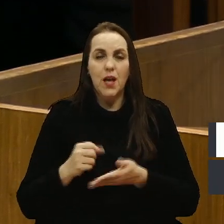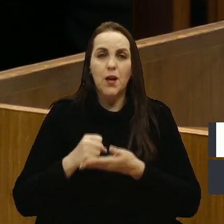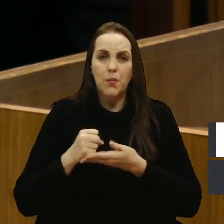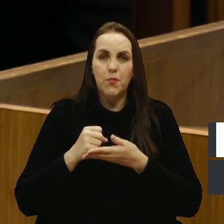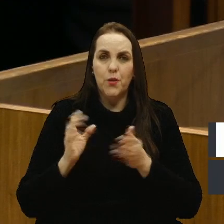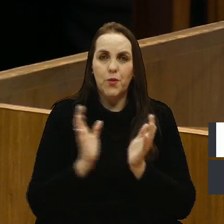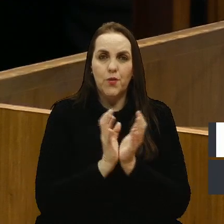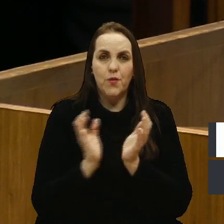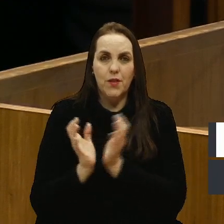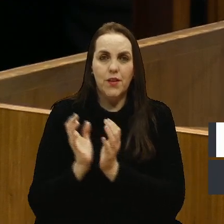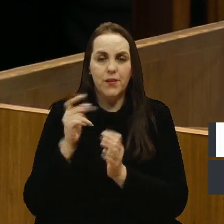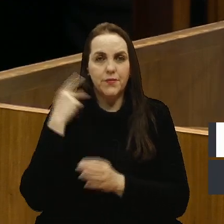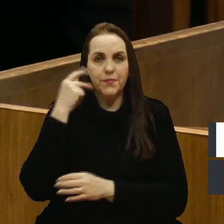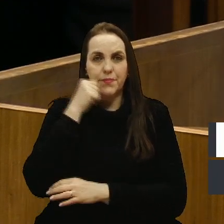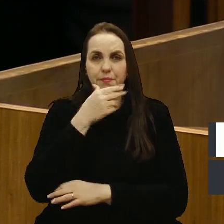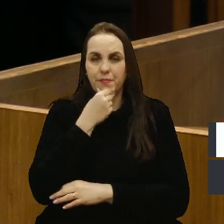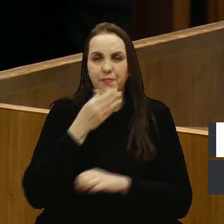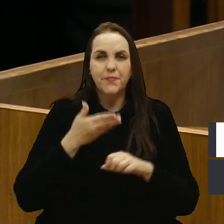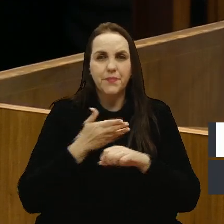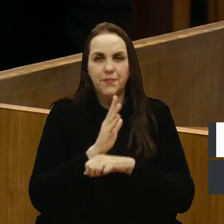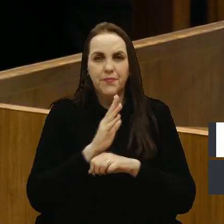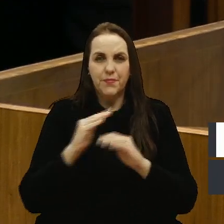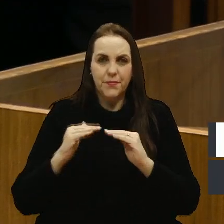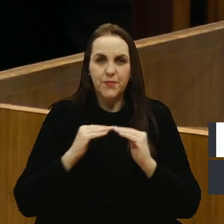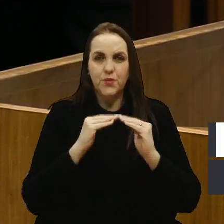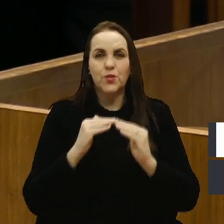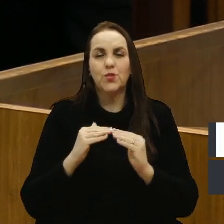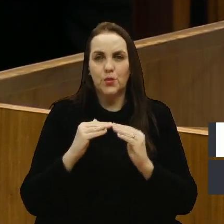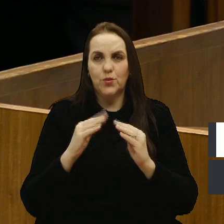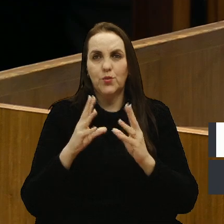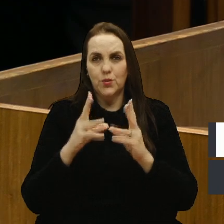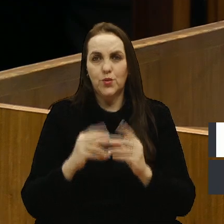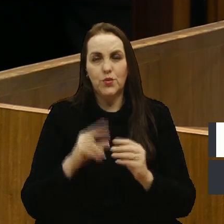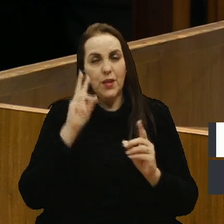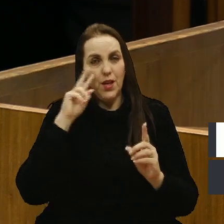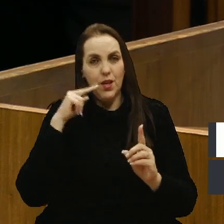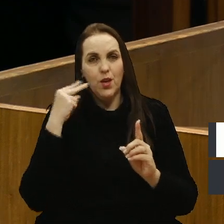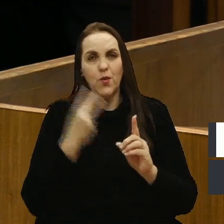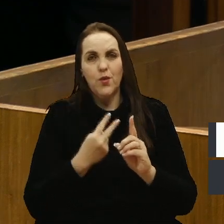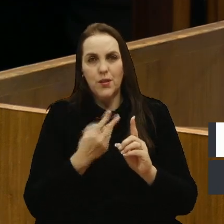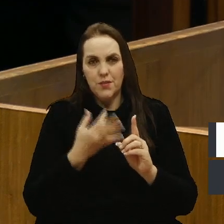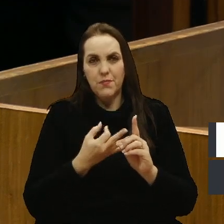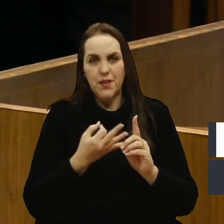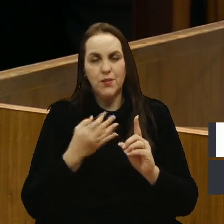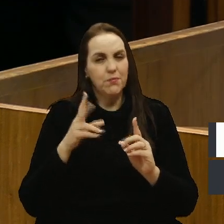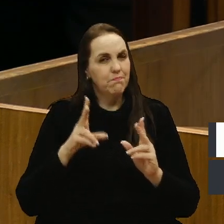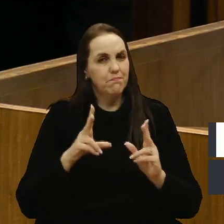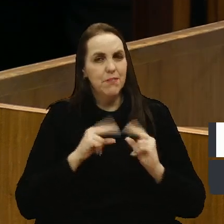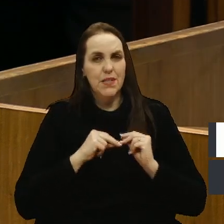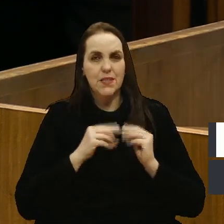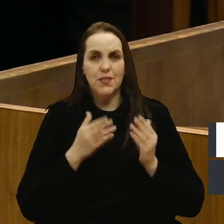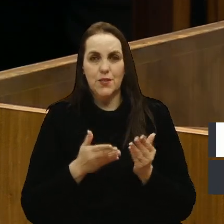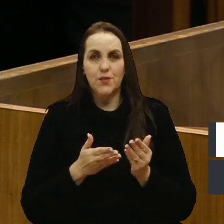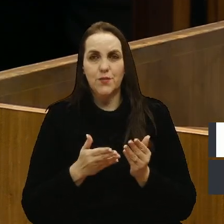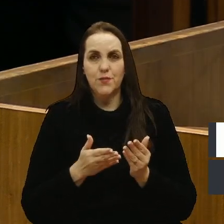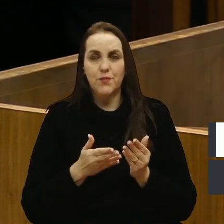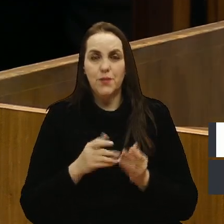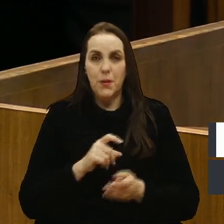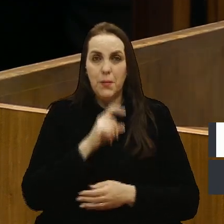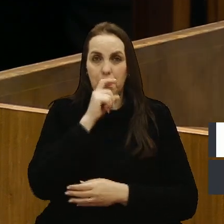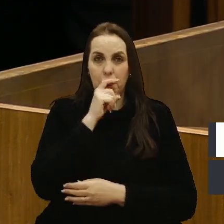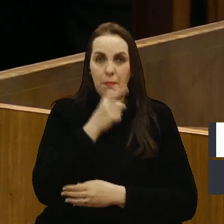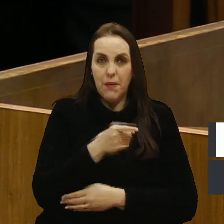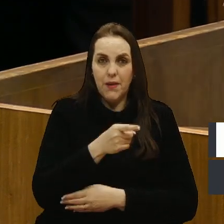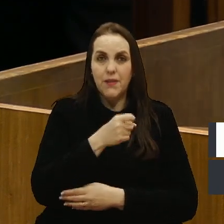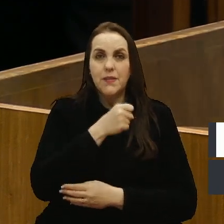colegas vereadores para que nós possamos aprovar por unanimidade e fazer um reconhecimento muito merecido ao pai,